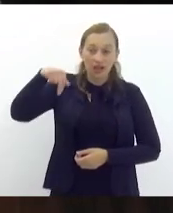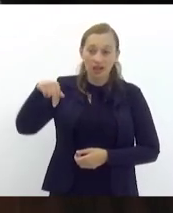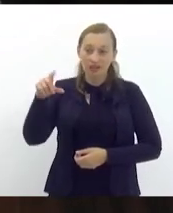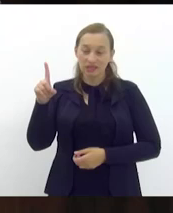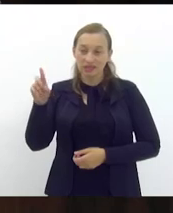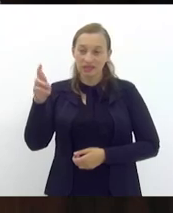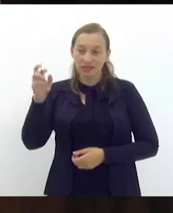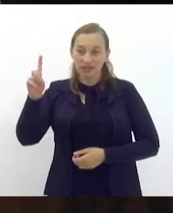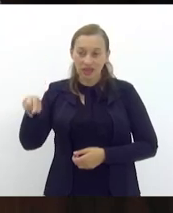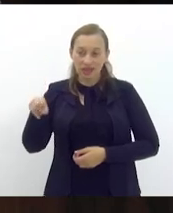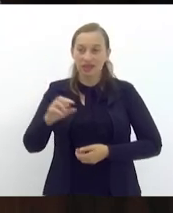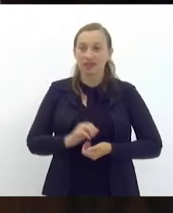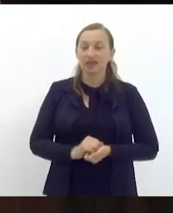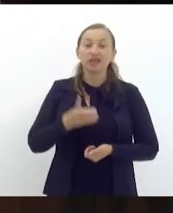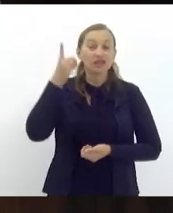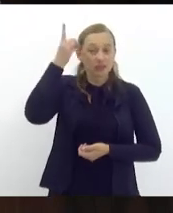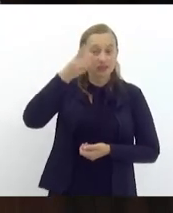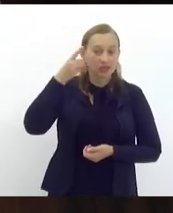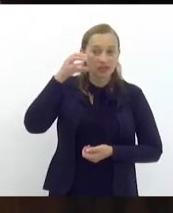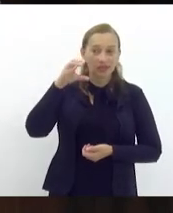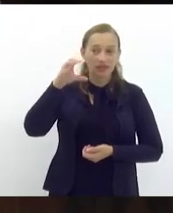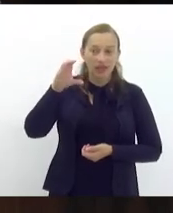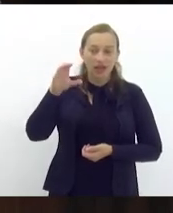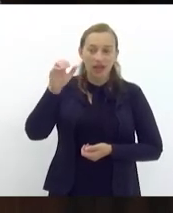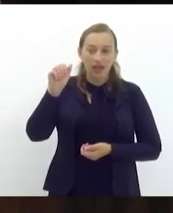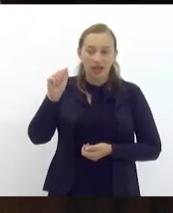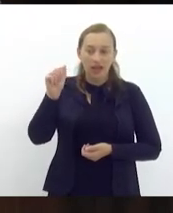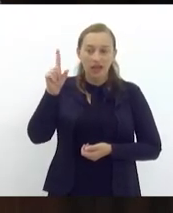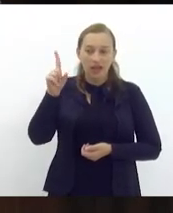deputado Carlos Macedo